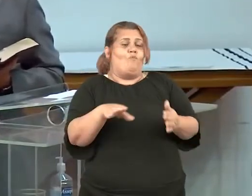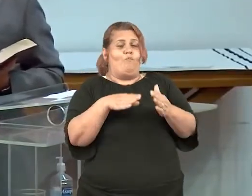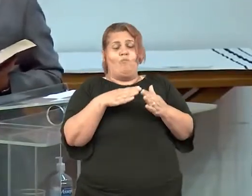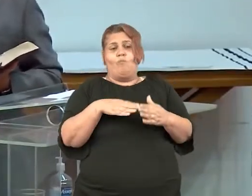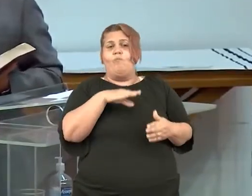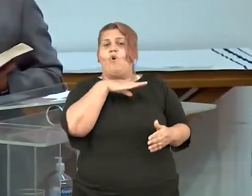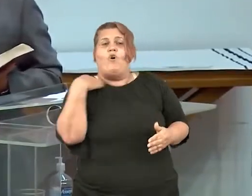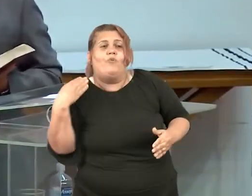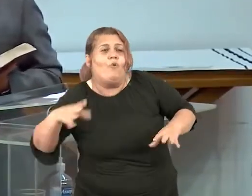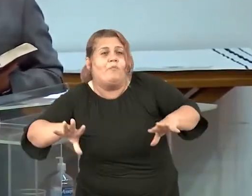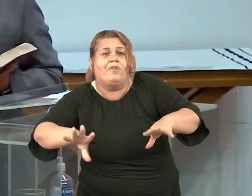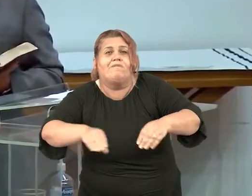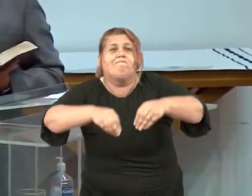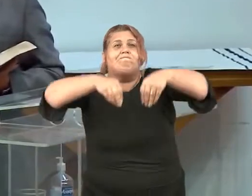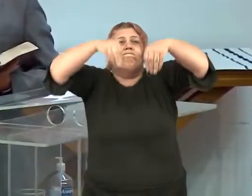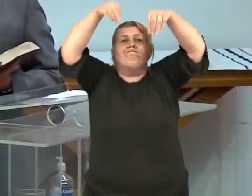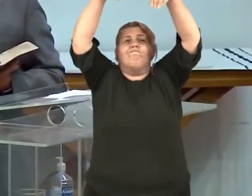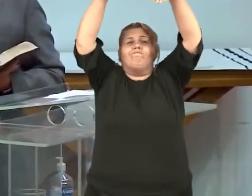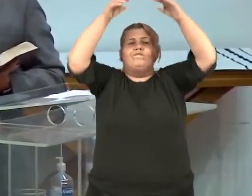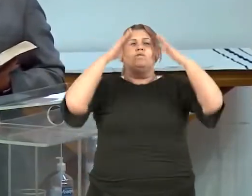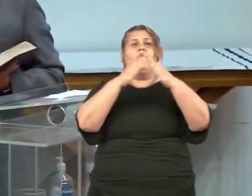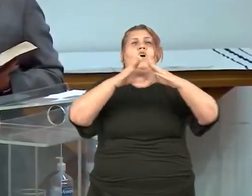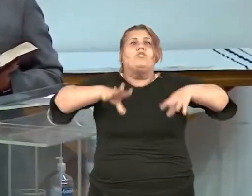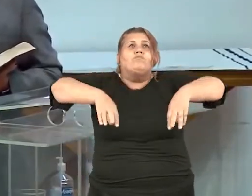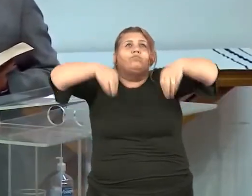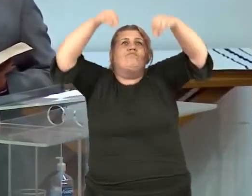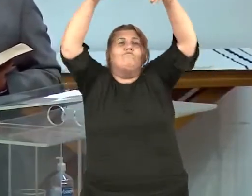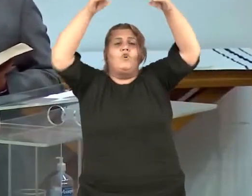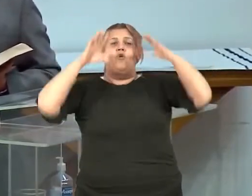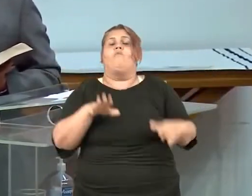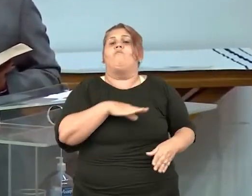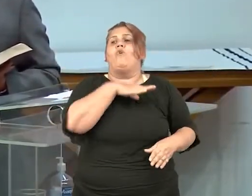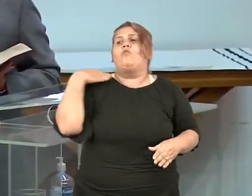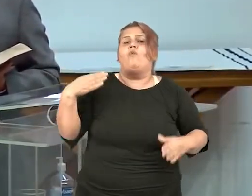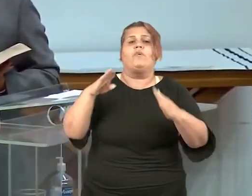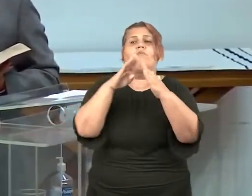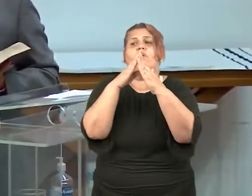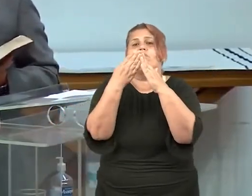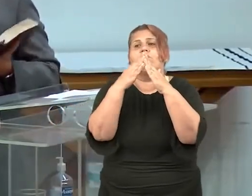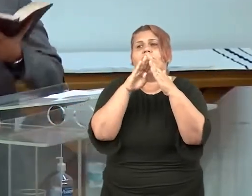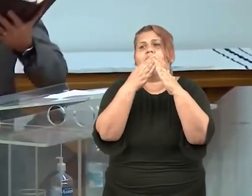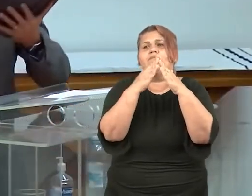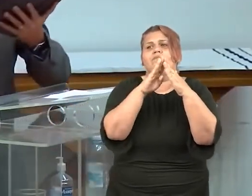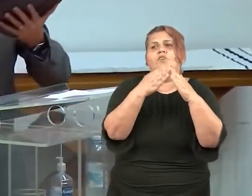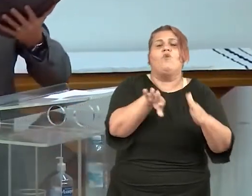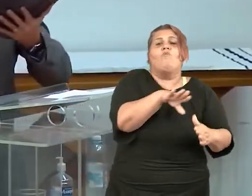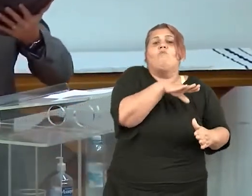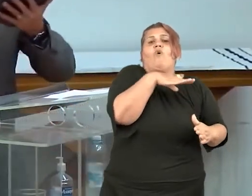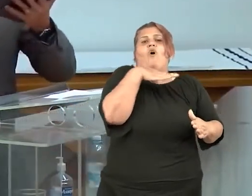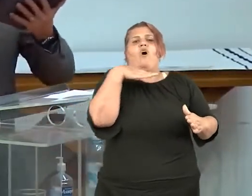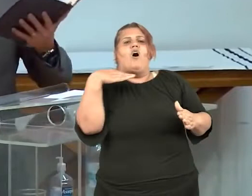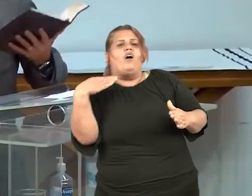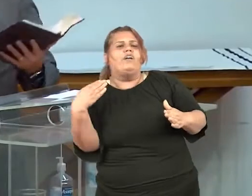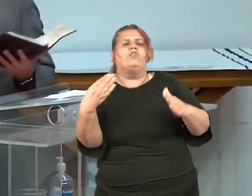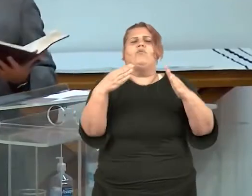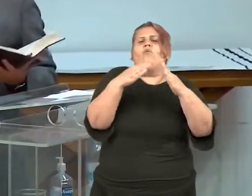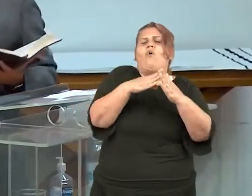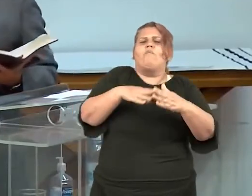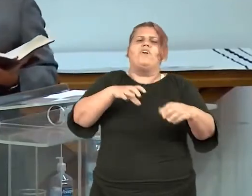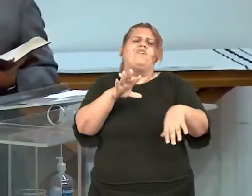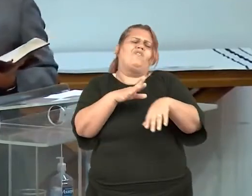no palácio, morre o homem que mora na palafita, mora o homem